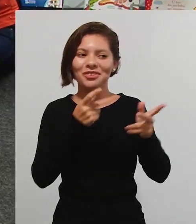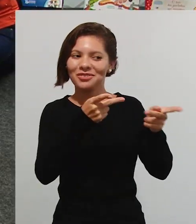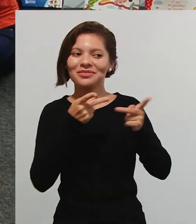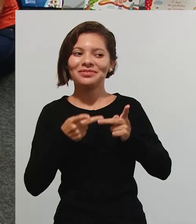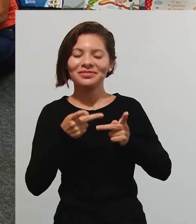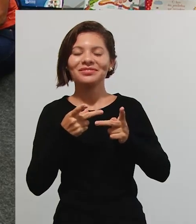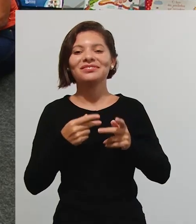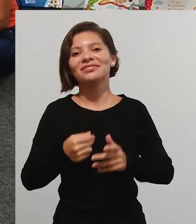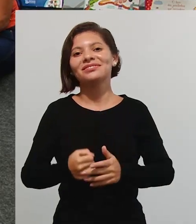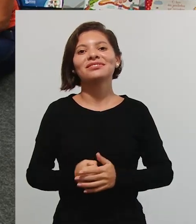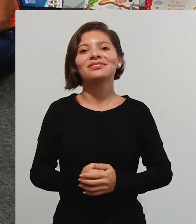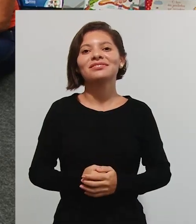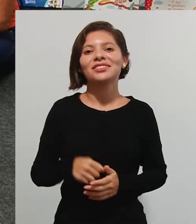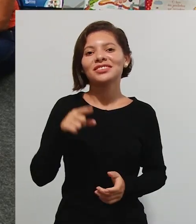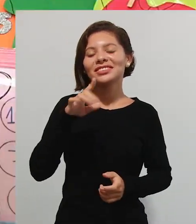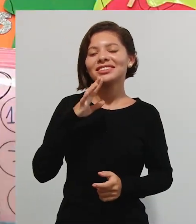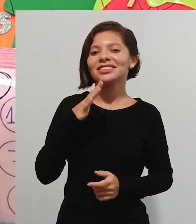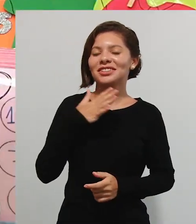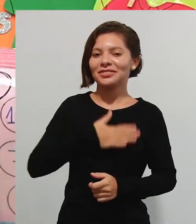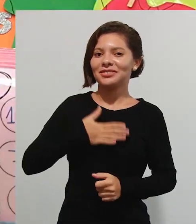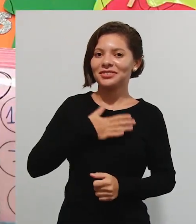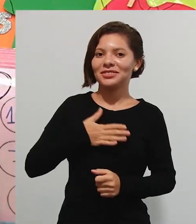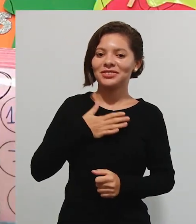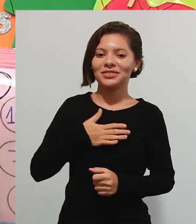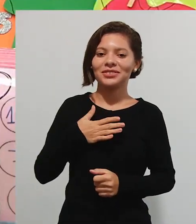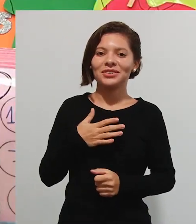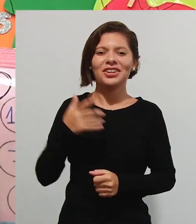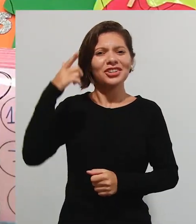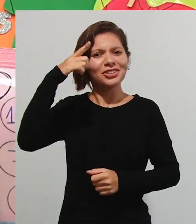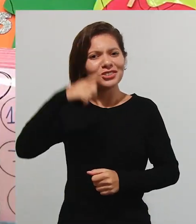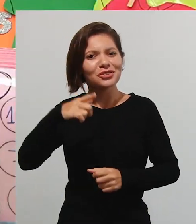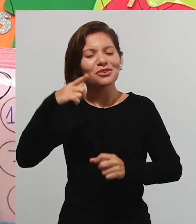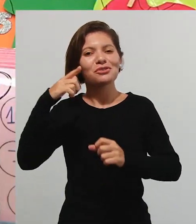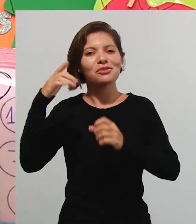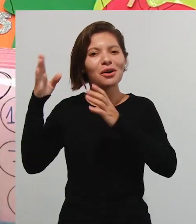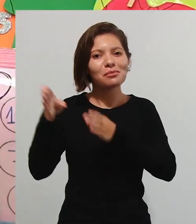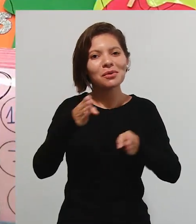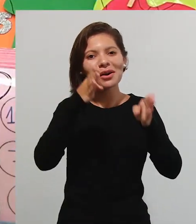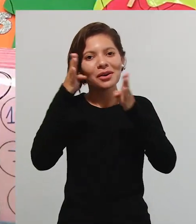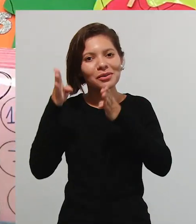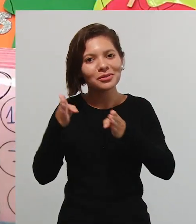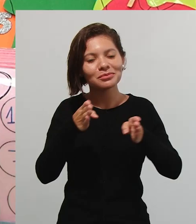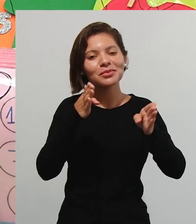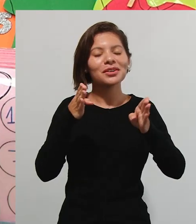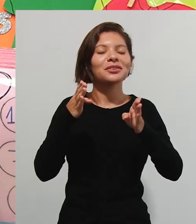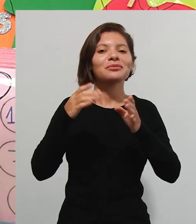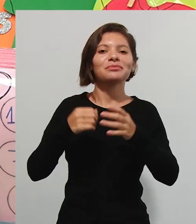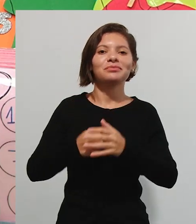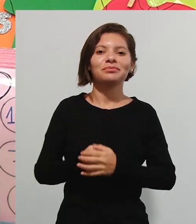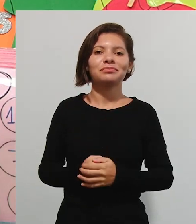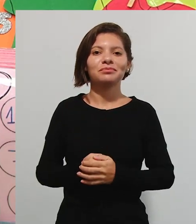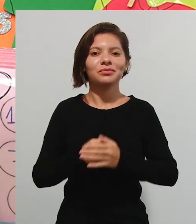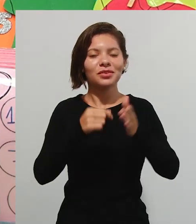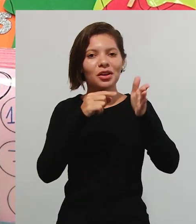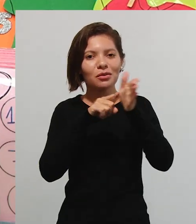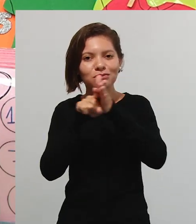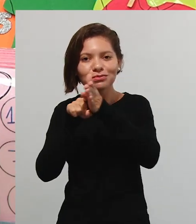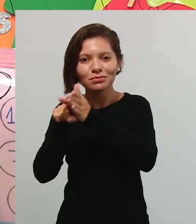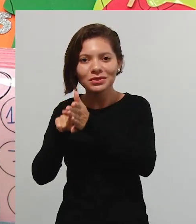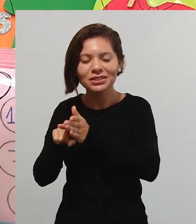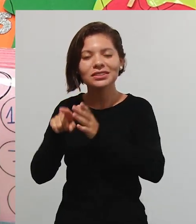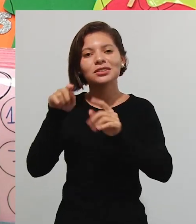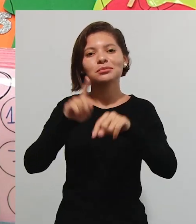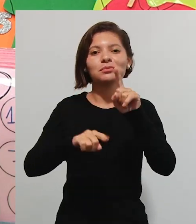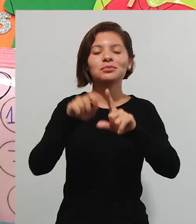sim. Então, se você gostou do episódio, assiste de novo, consulta aí os materiais que estão no ambiente